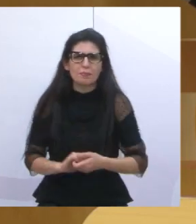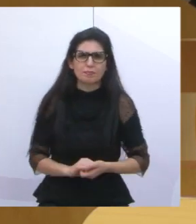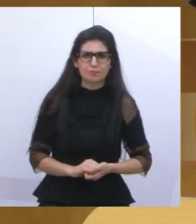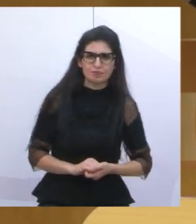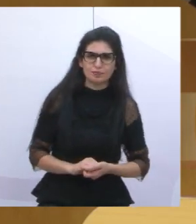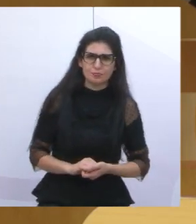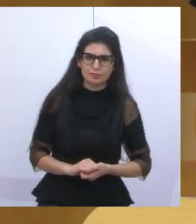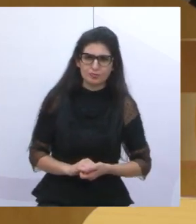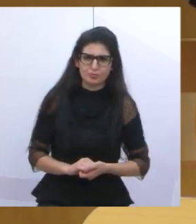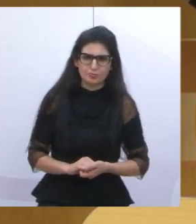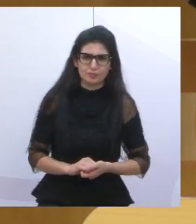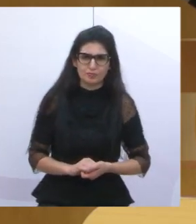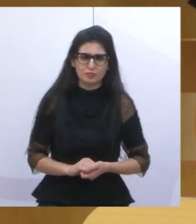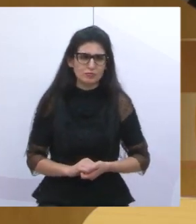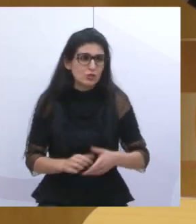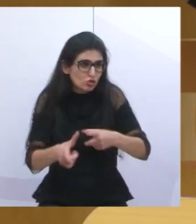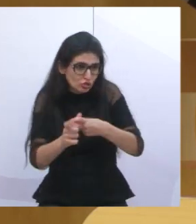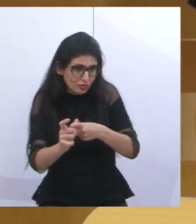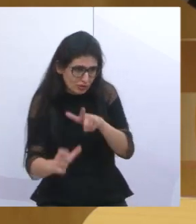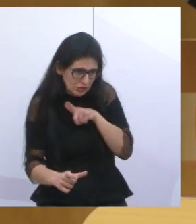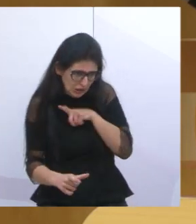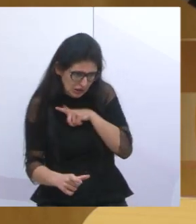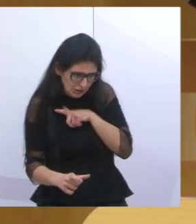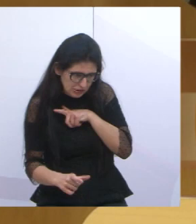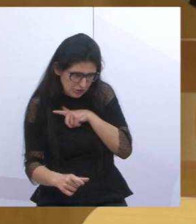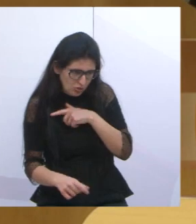notificação prévia do devedor pelo poder público,